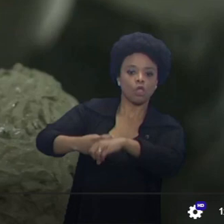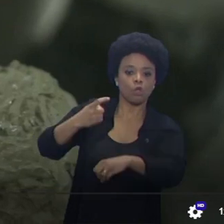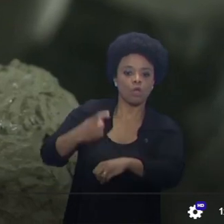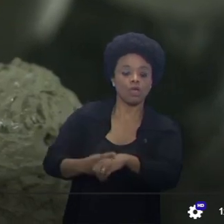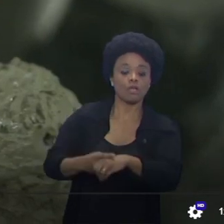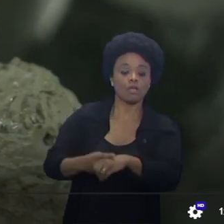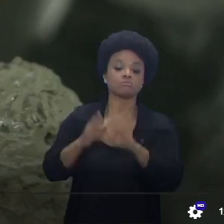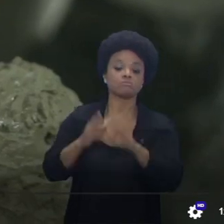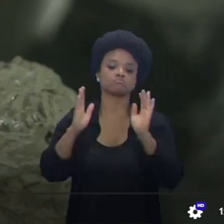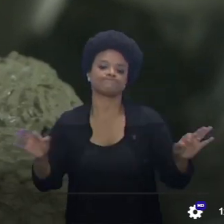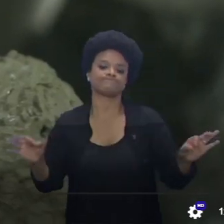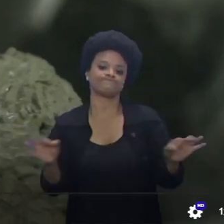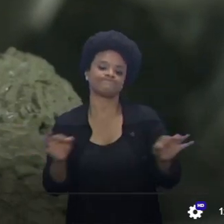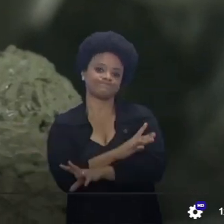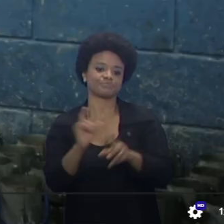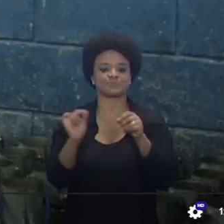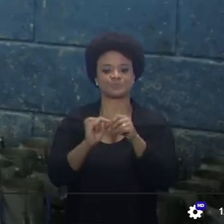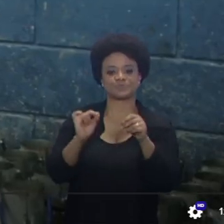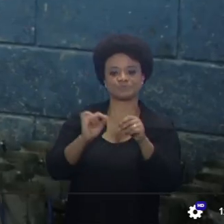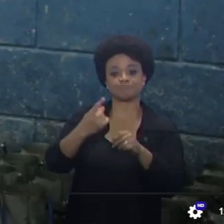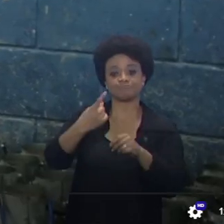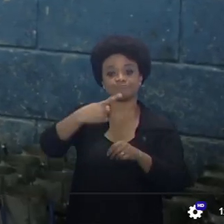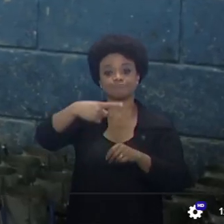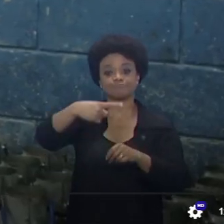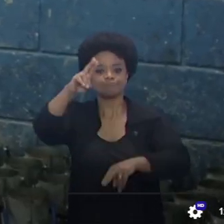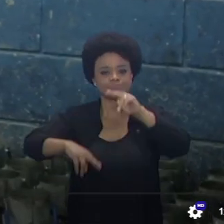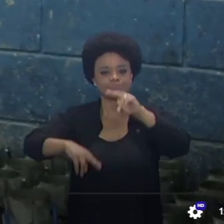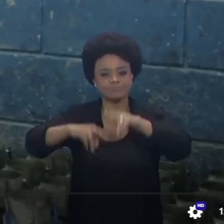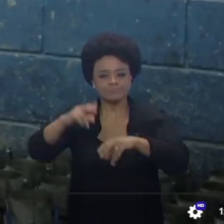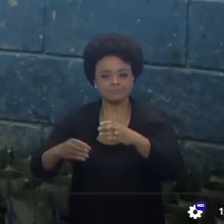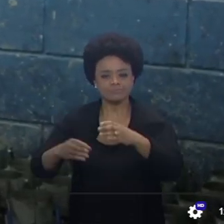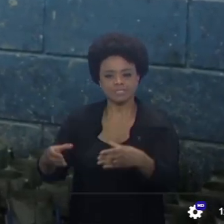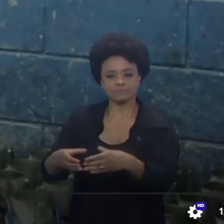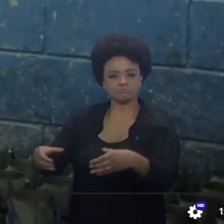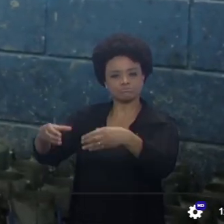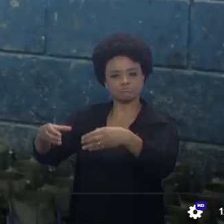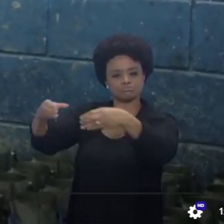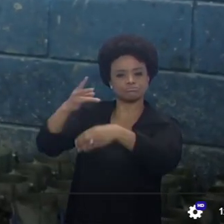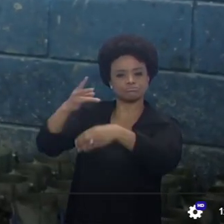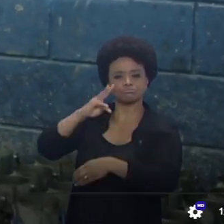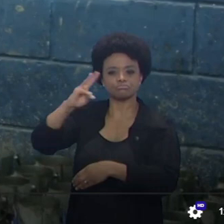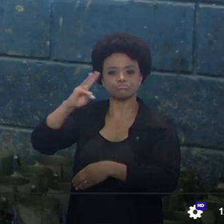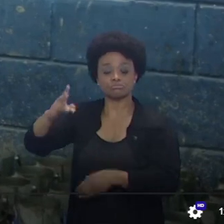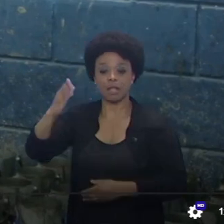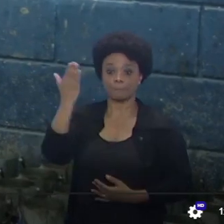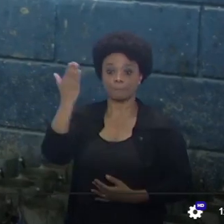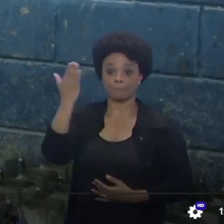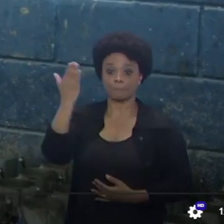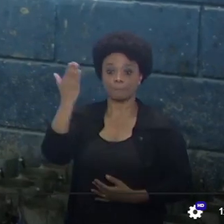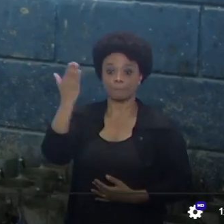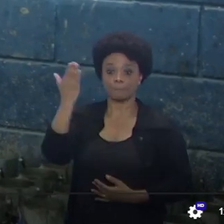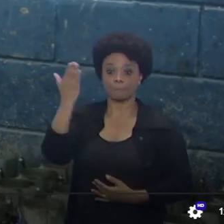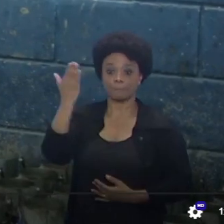realizado e o material vai para a moldagem de corpos de prova, para posteriormente